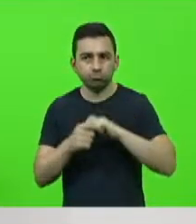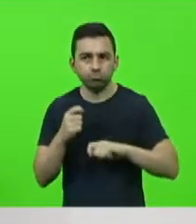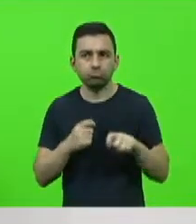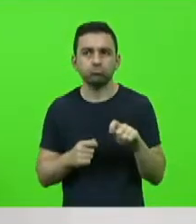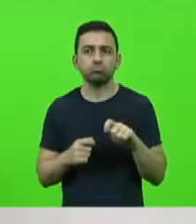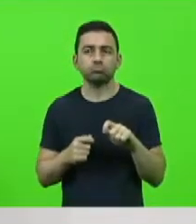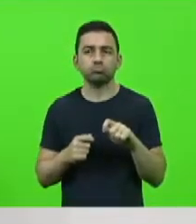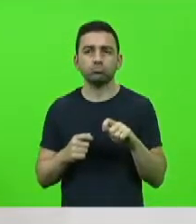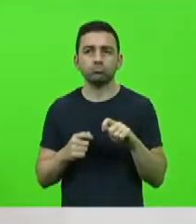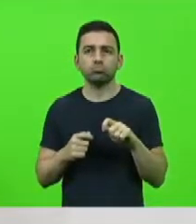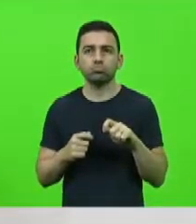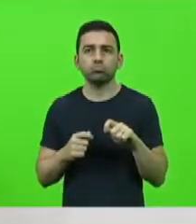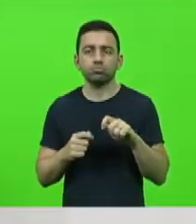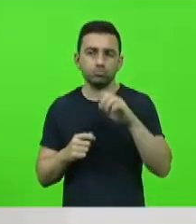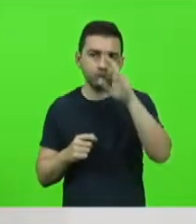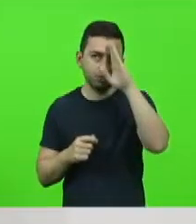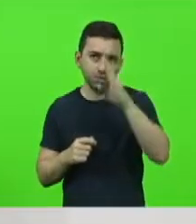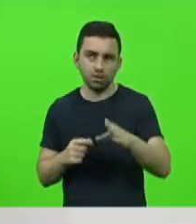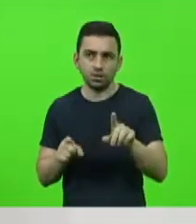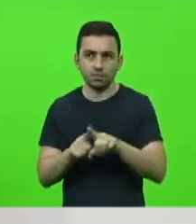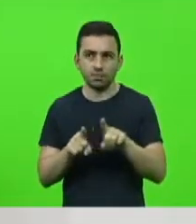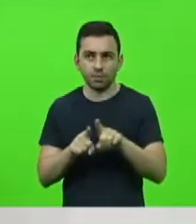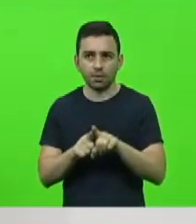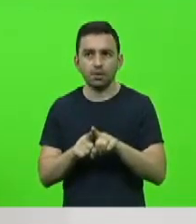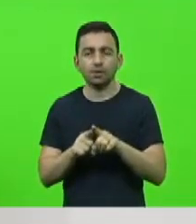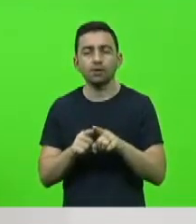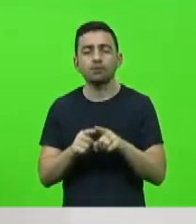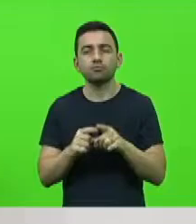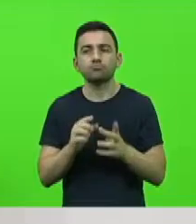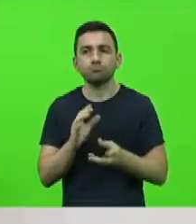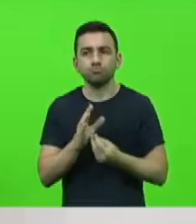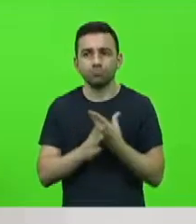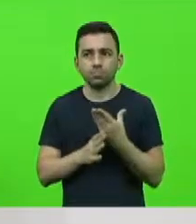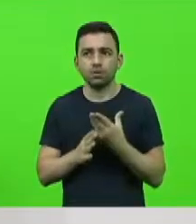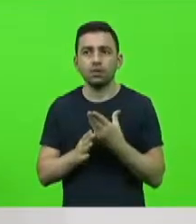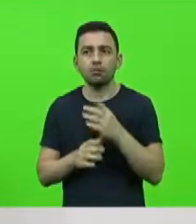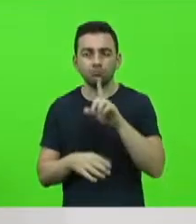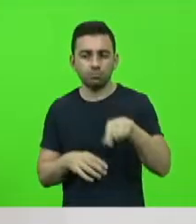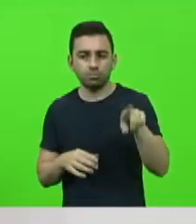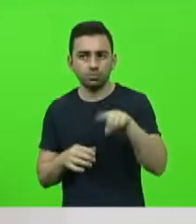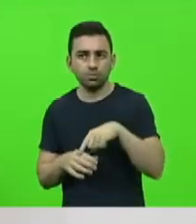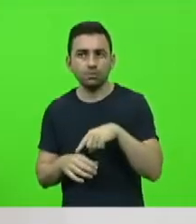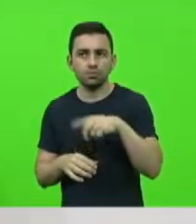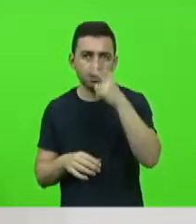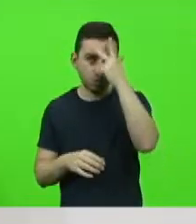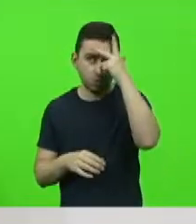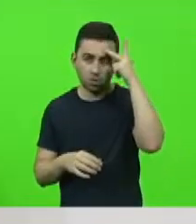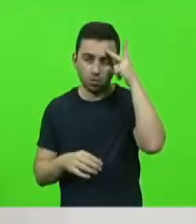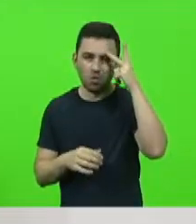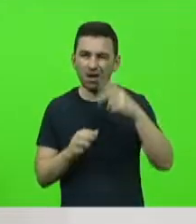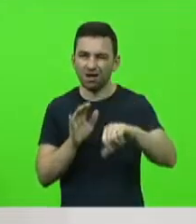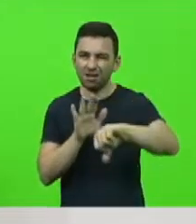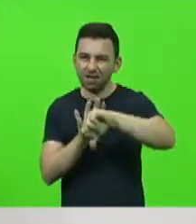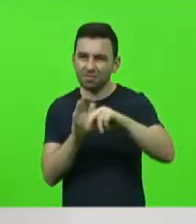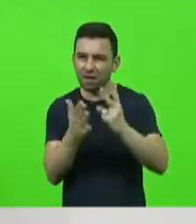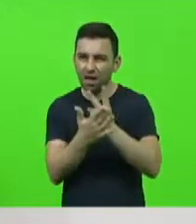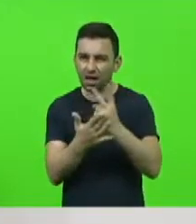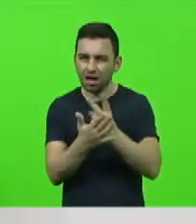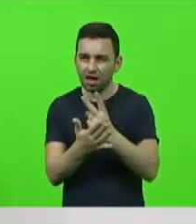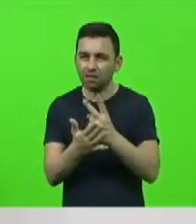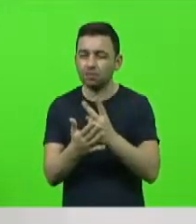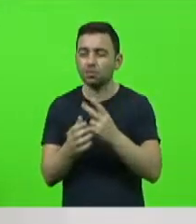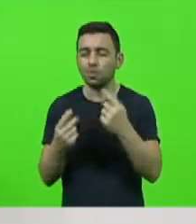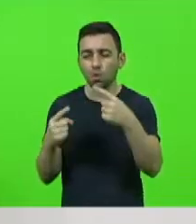autárquica e fundacional de Santa Catarina, para fim de incluir vedação na nomeação de condenados por crimes praticados contra a pessoa com